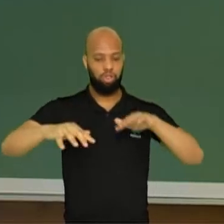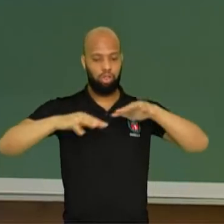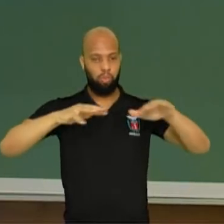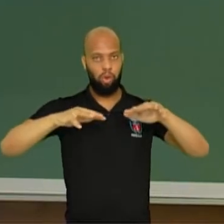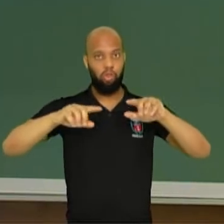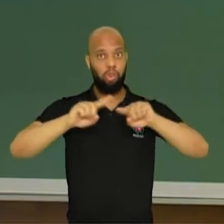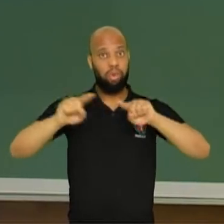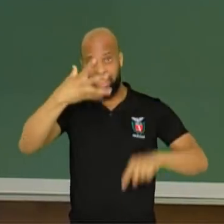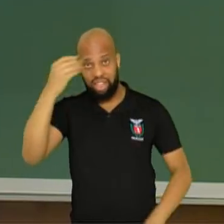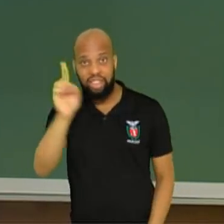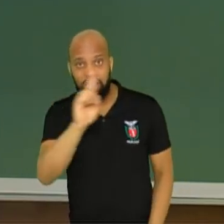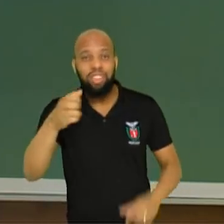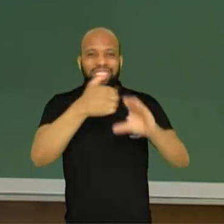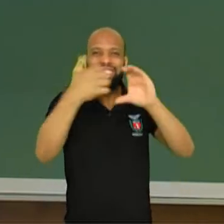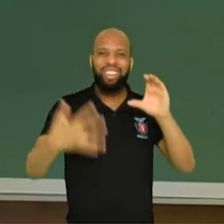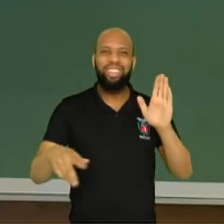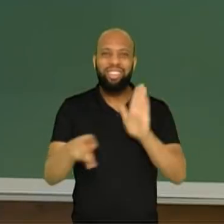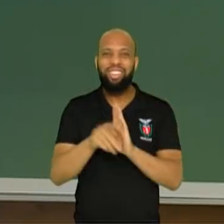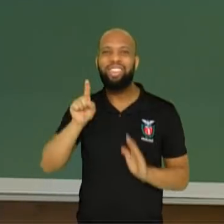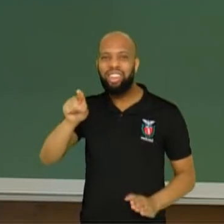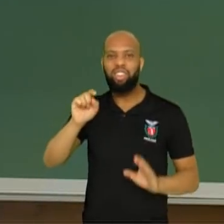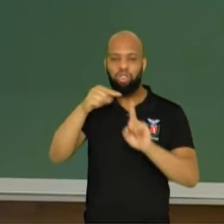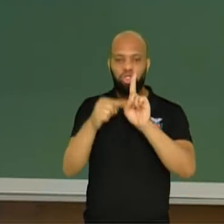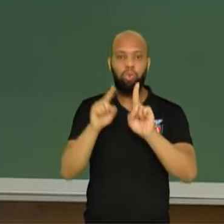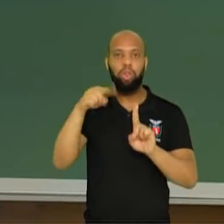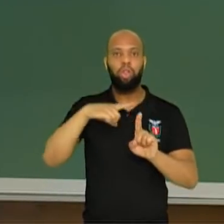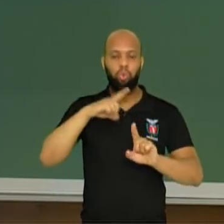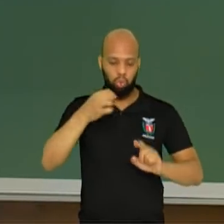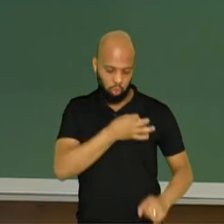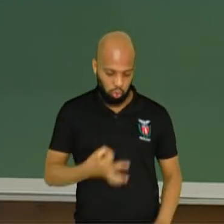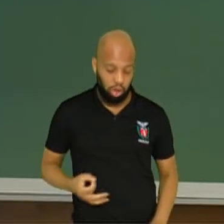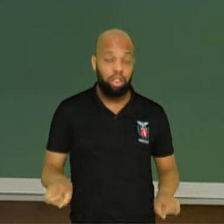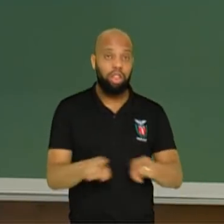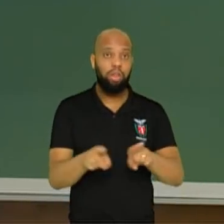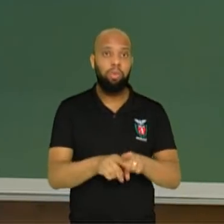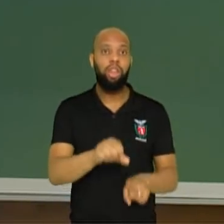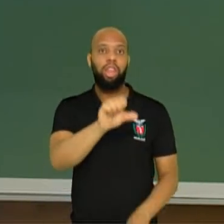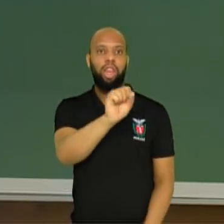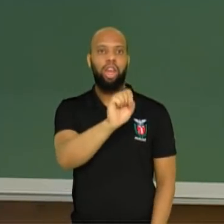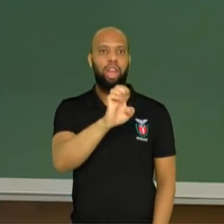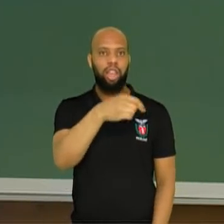Mas não se esqueçam, característica de esponja é ter poros e ser séssil.